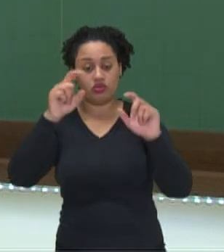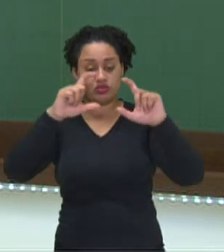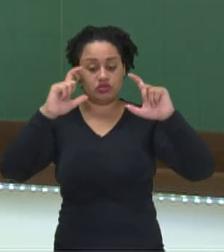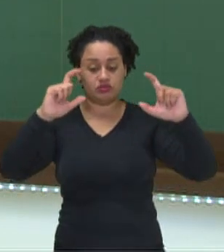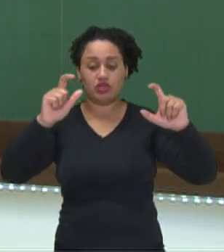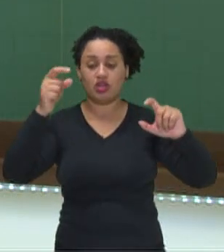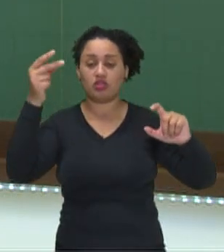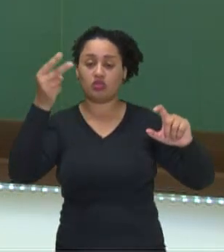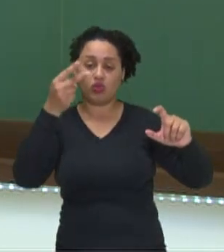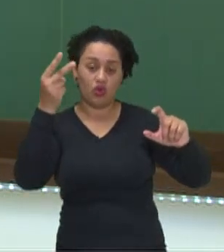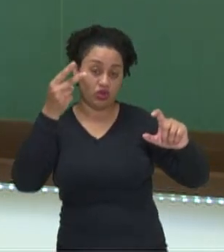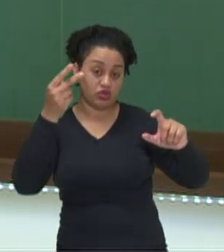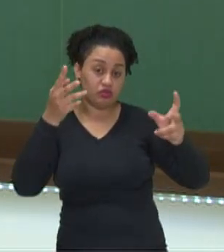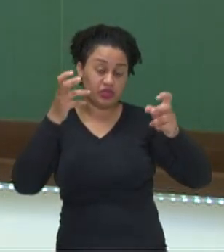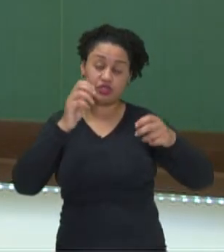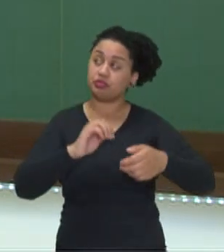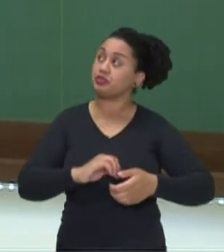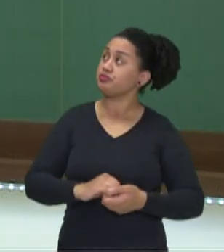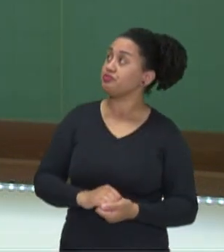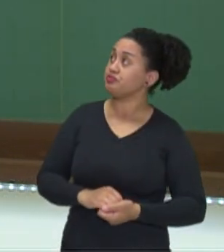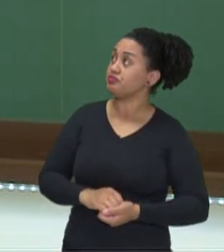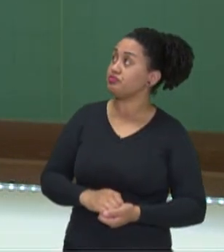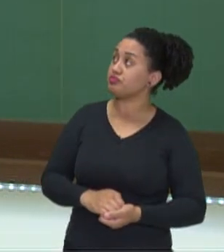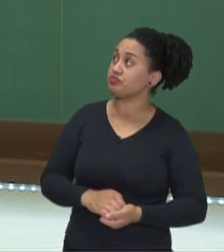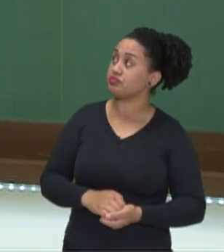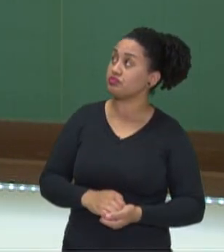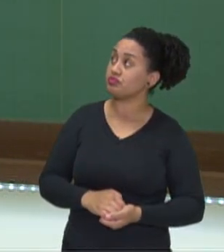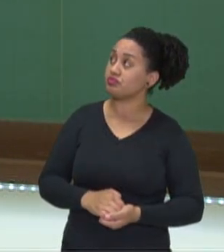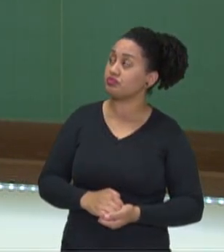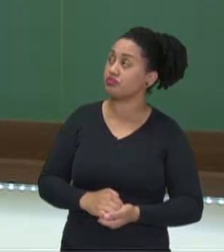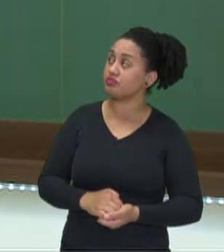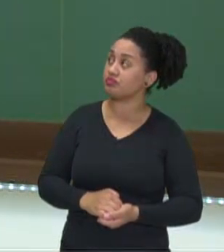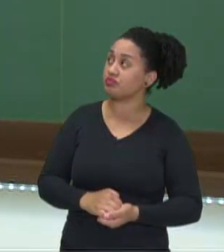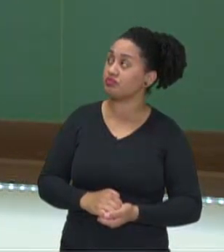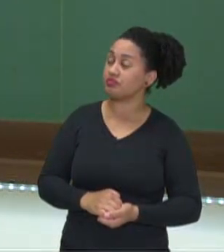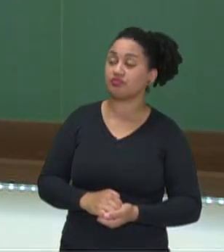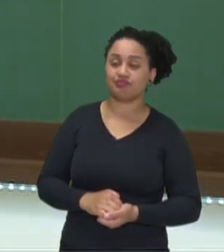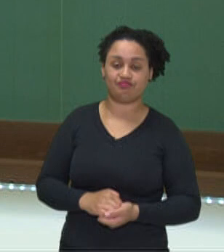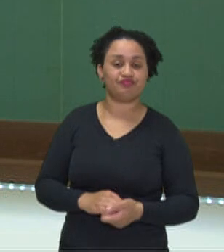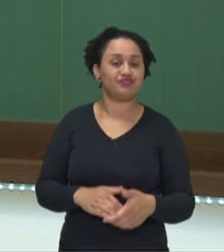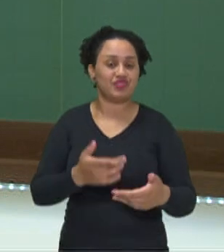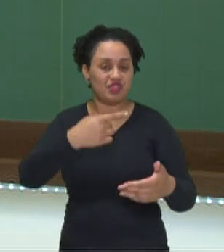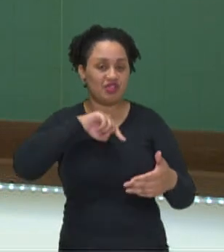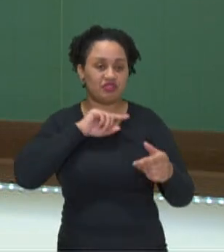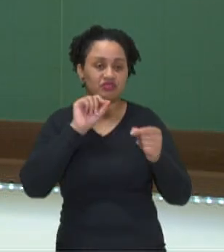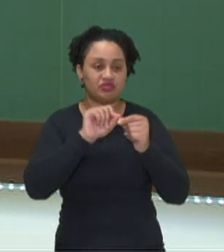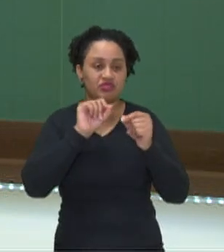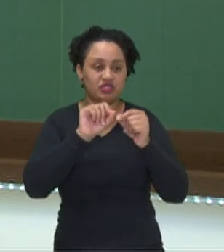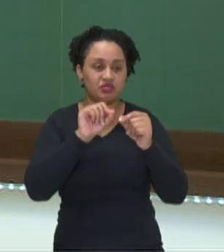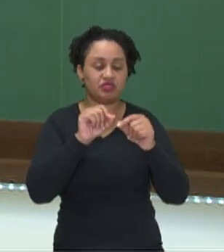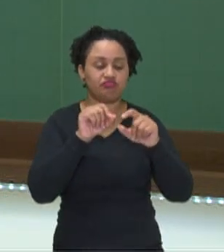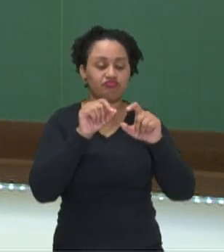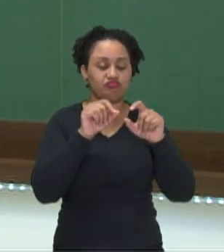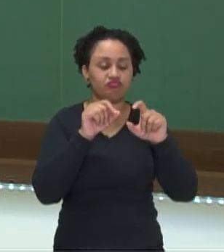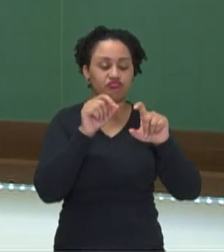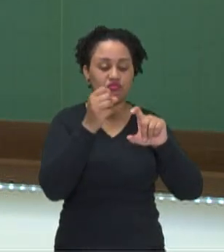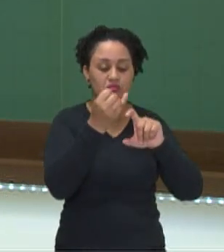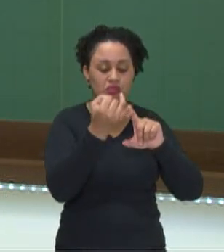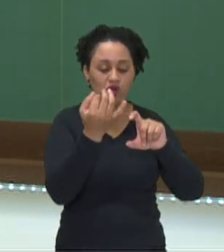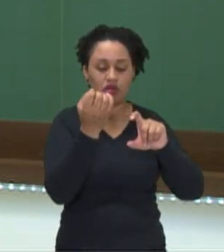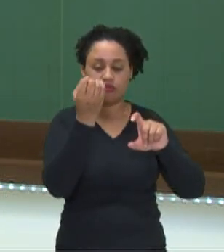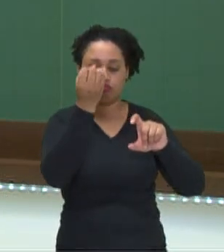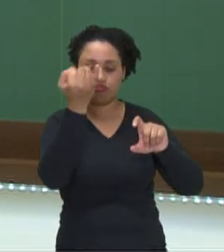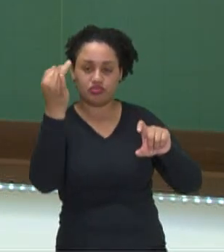o expoente 2. O que é que fazemos nessa situação? Nós multiplicamos os dois expoentes